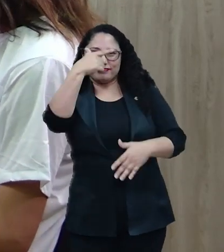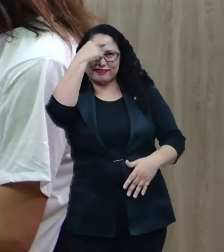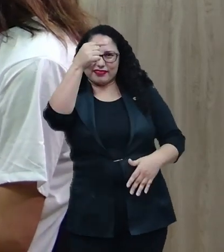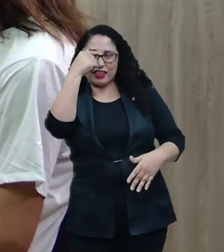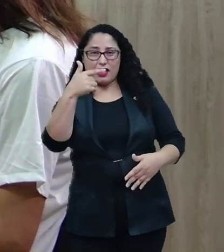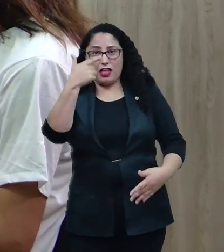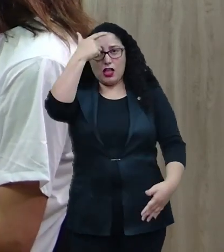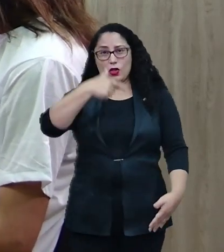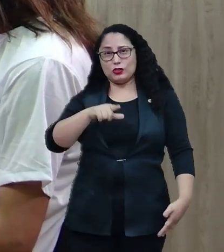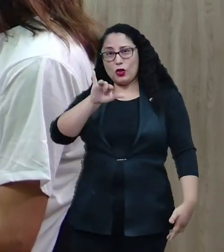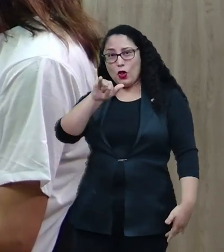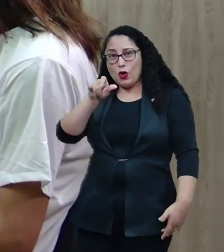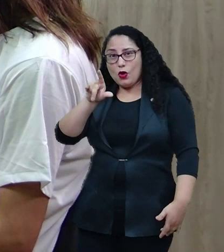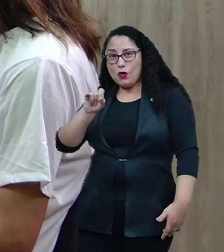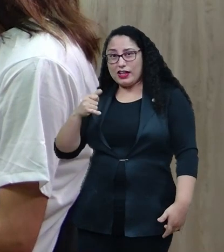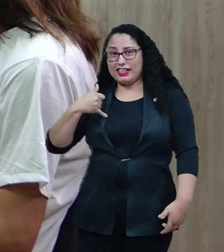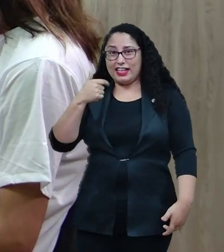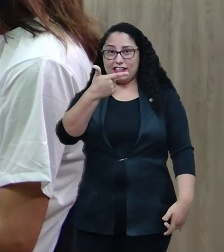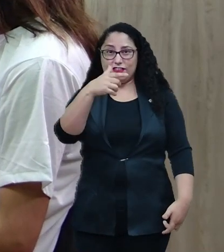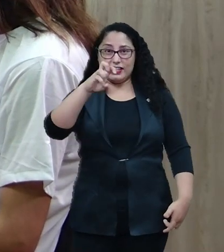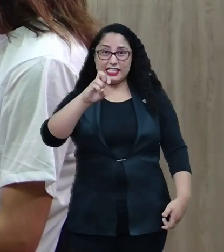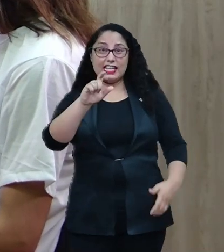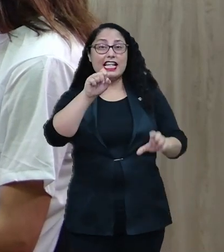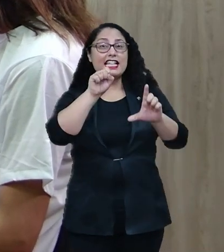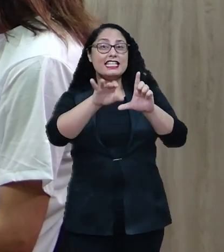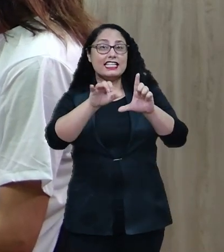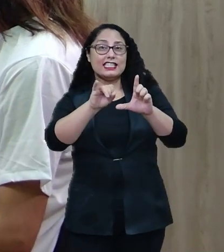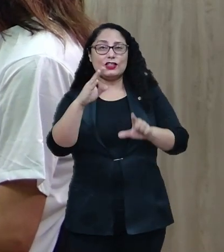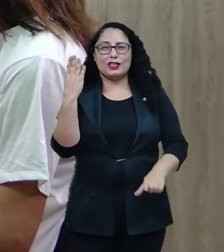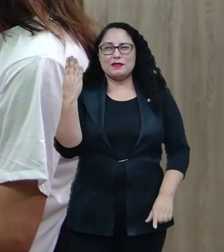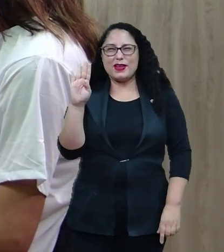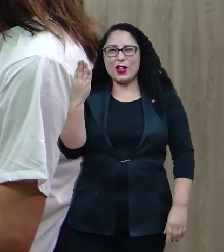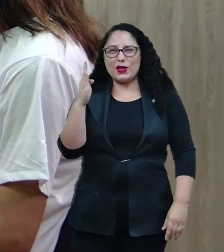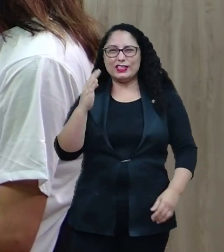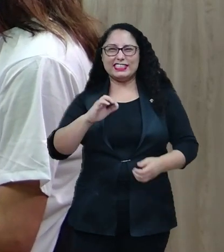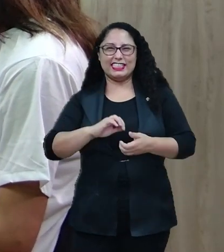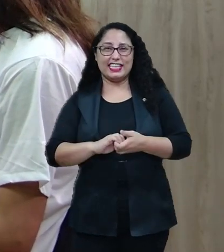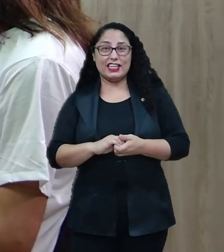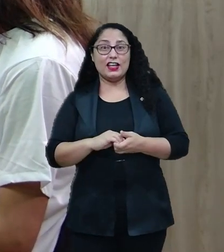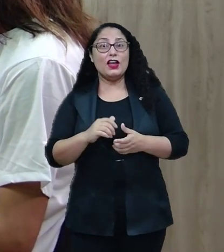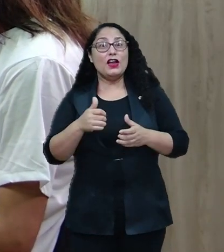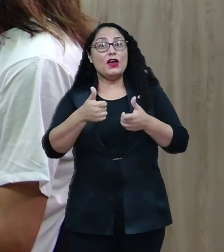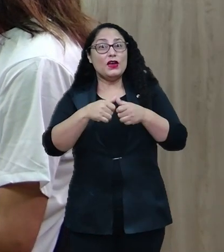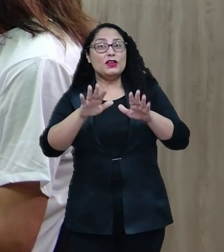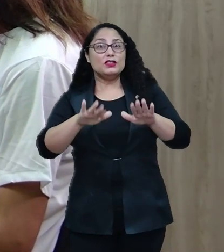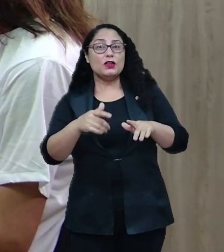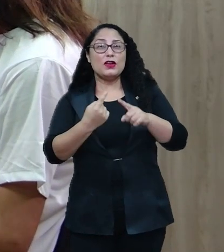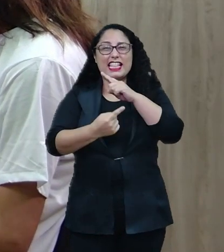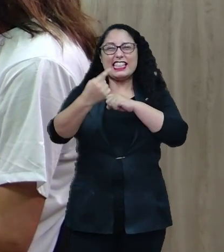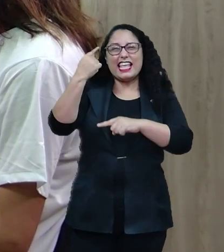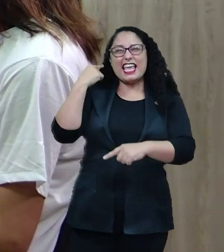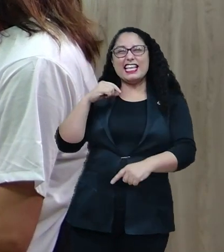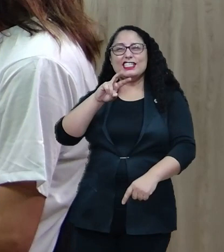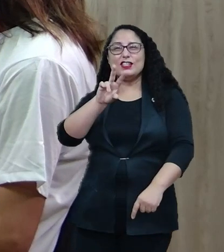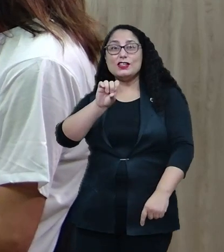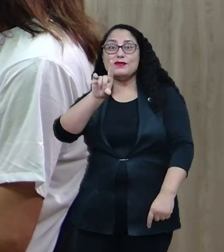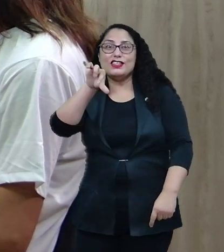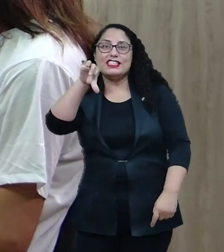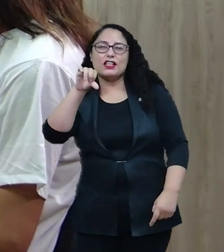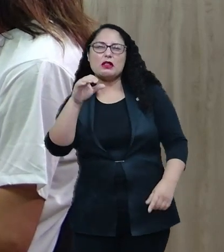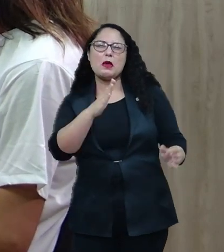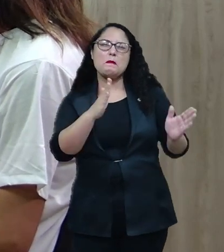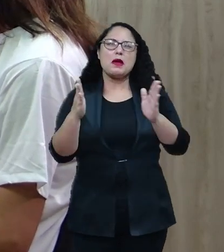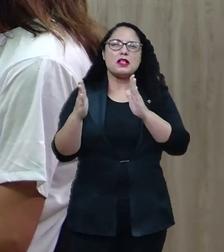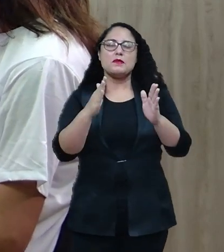25 anos, sou estudante de licenciatura em Biologia. Estou no IF desde 2019 e ainda tenho